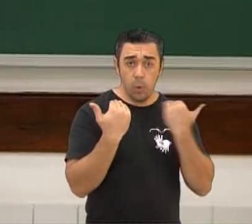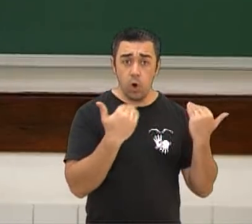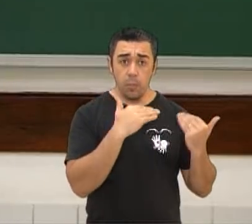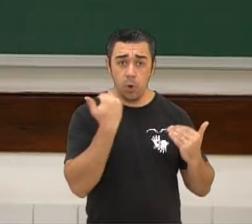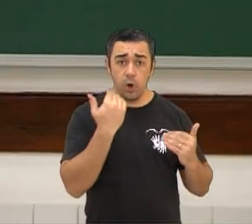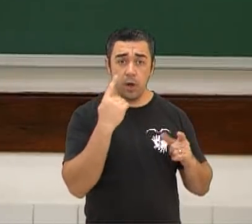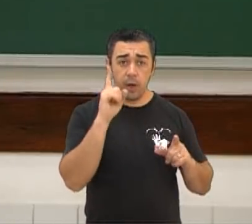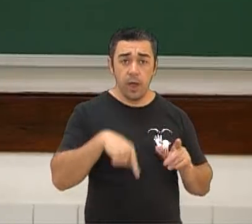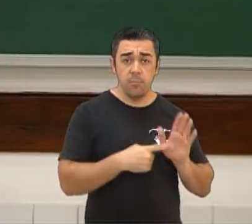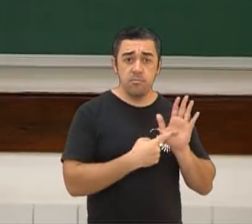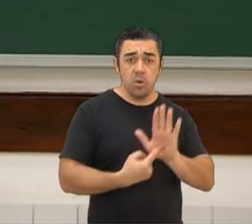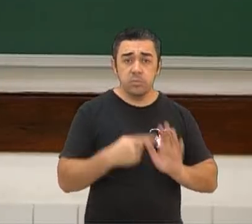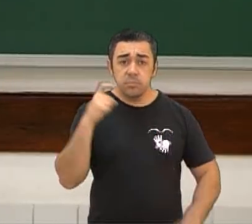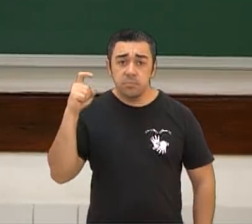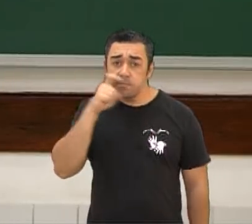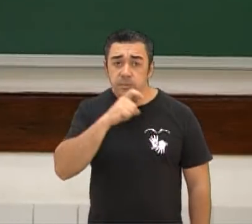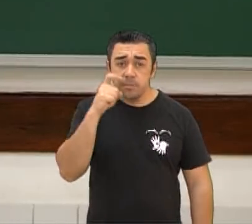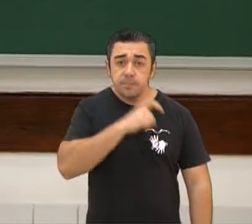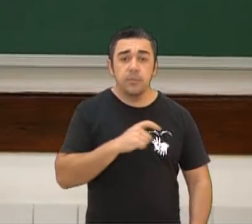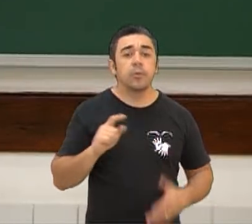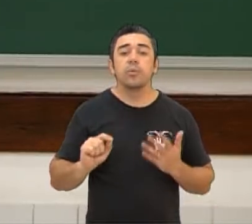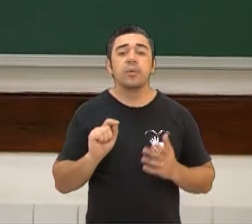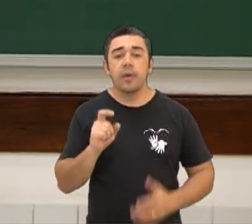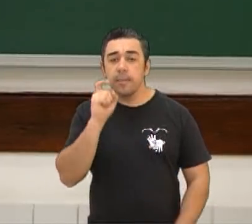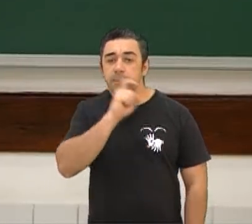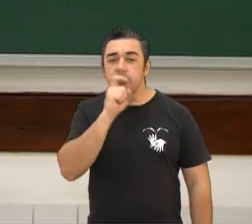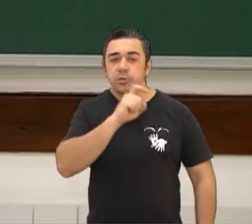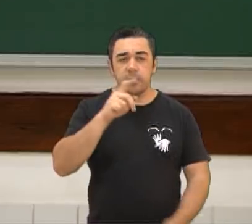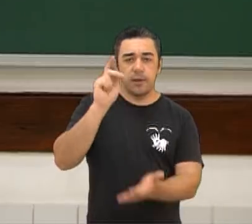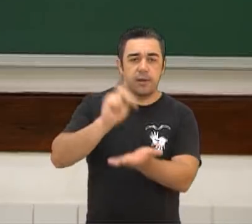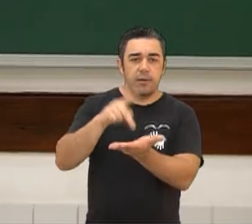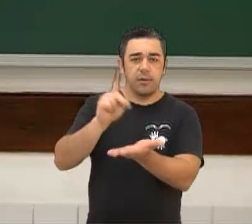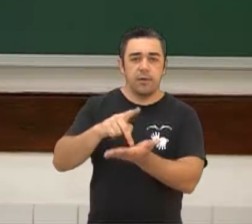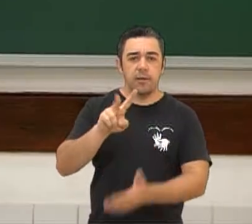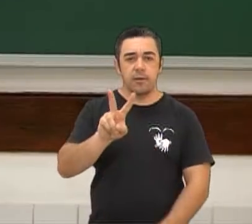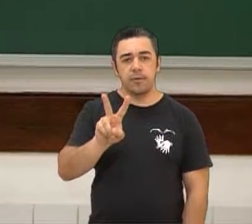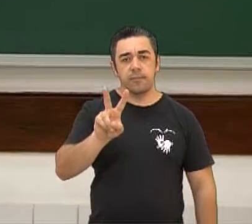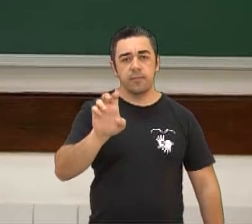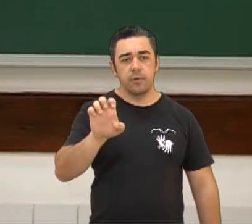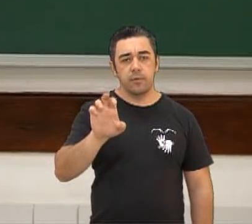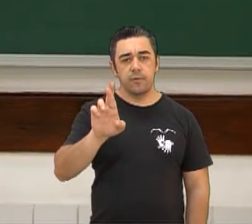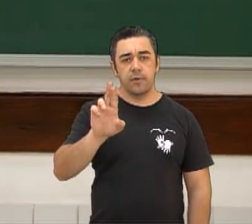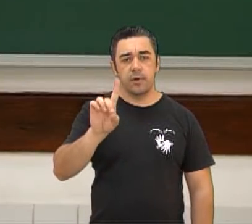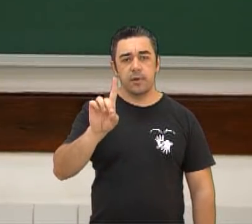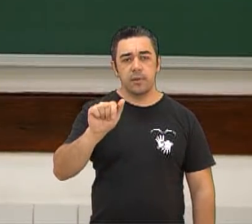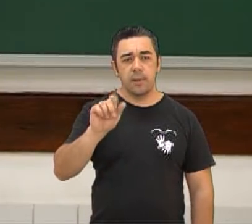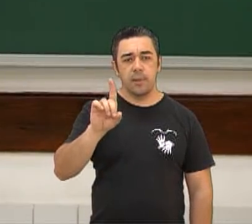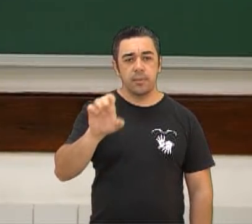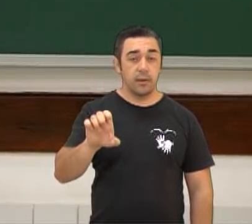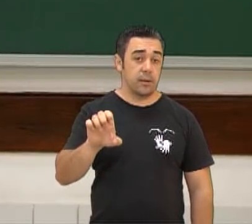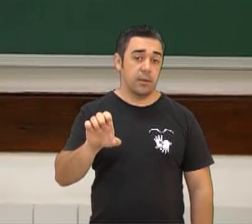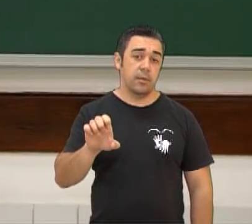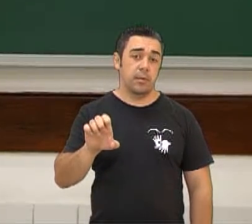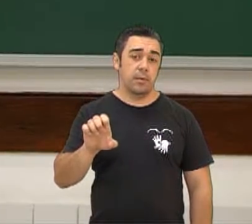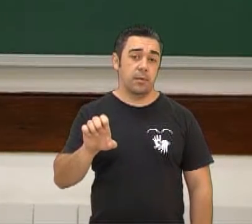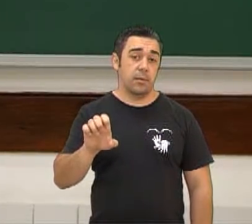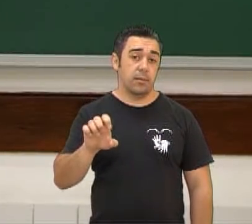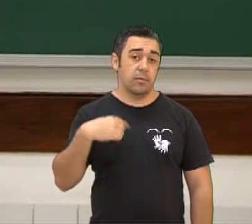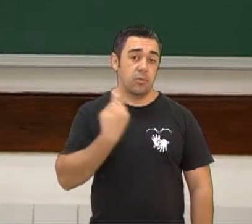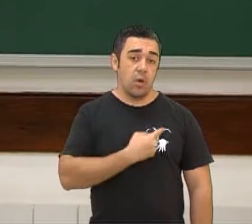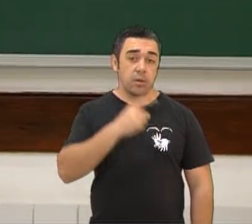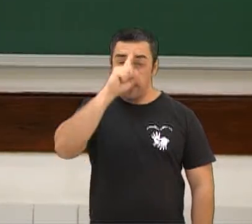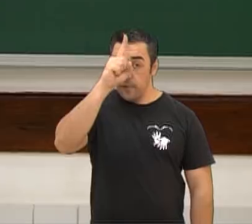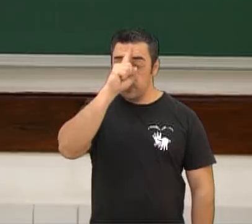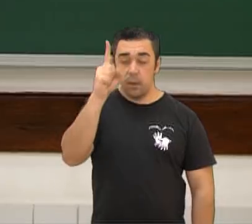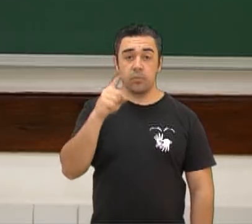grande mentira que existe na humanidade? A verdade. Nós inventamos a verdade e corremos